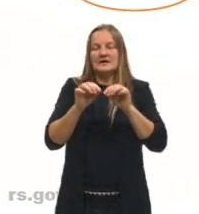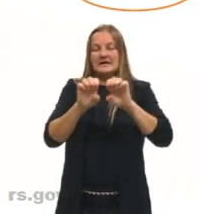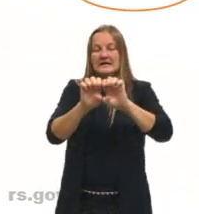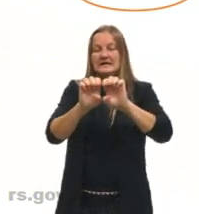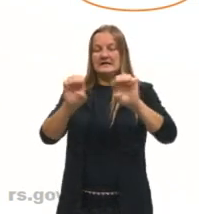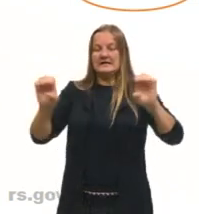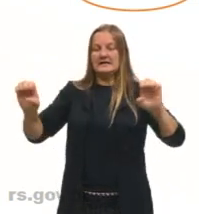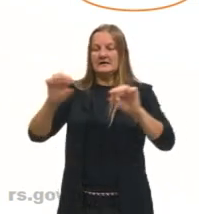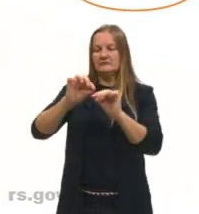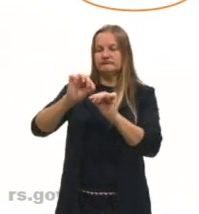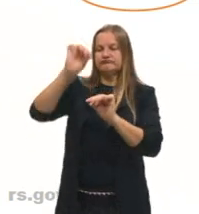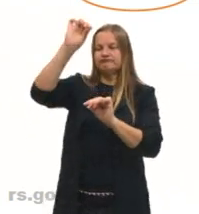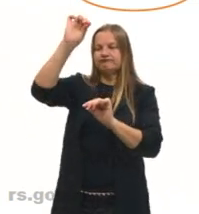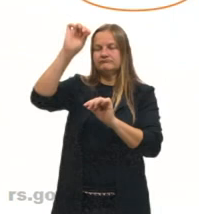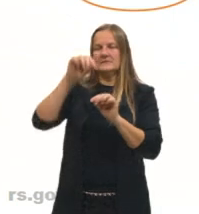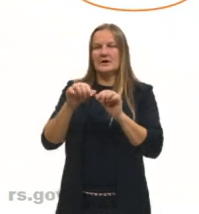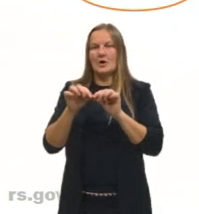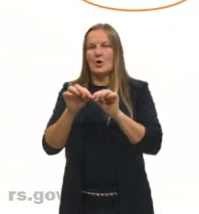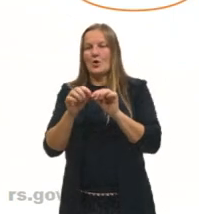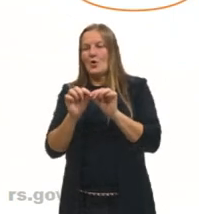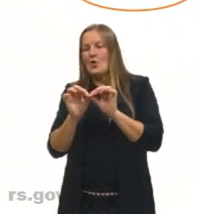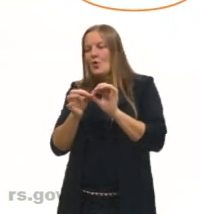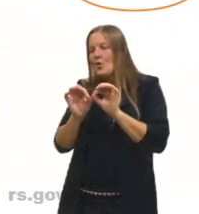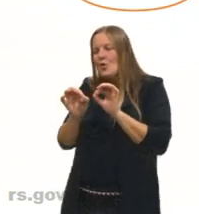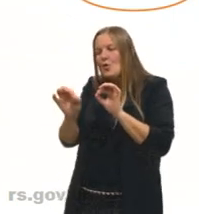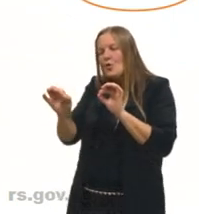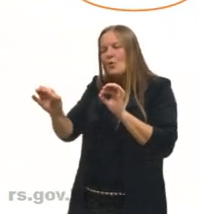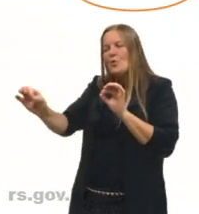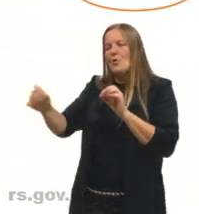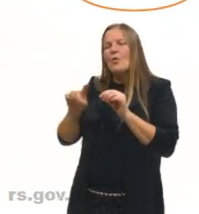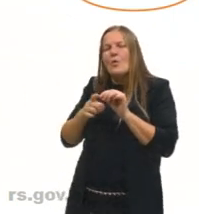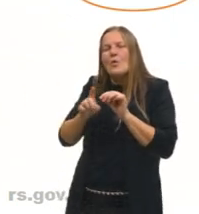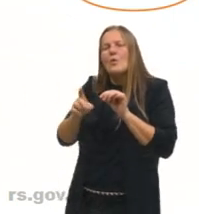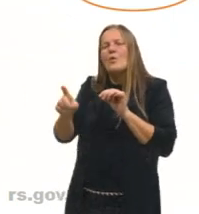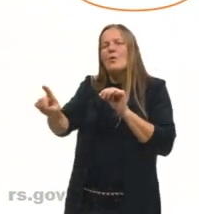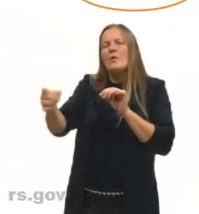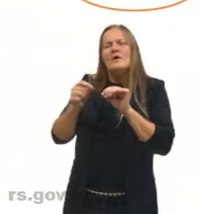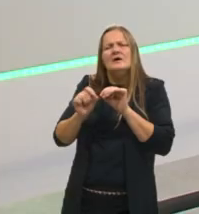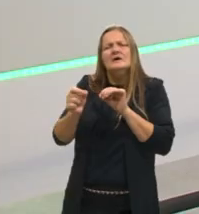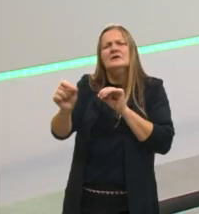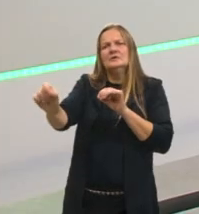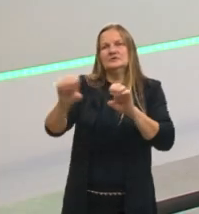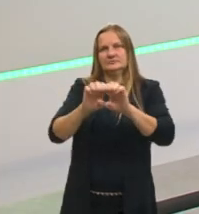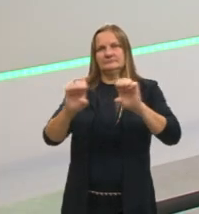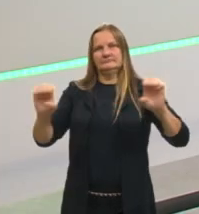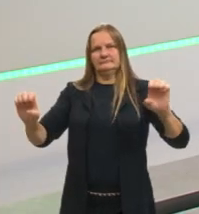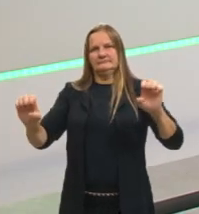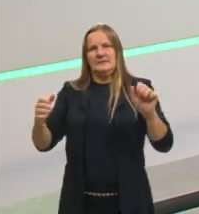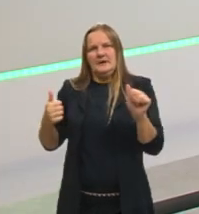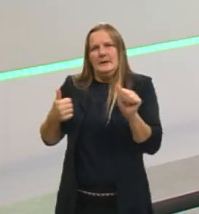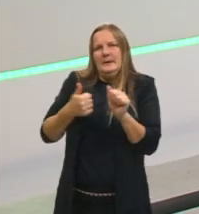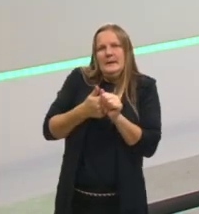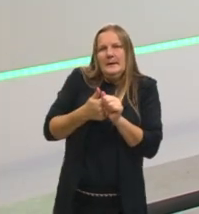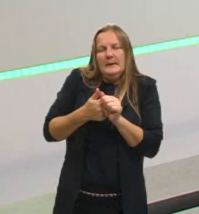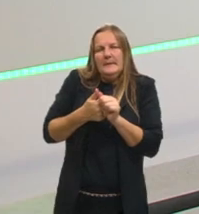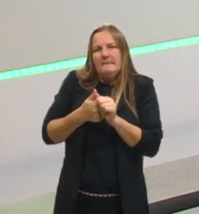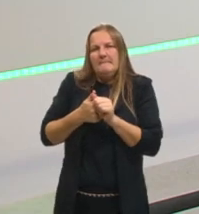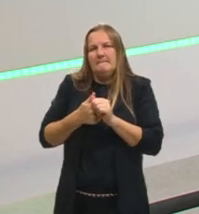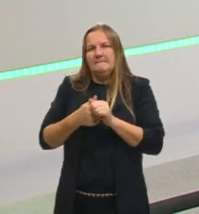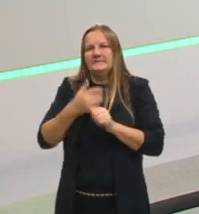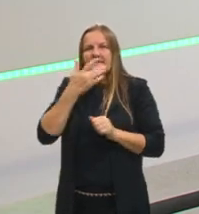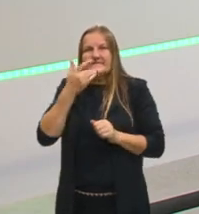então o conforme quanto mais perto dali mais longe desculpa da linha do Equador mais perto do Polo